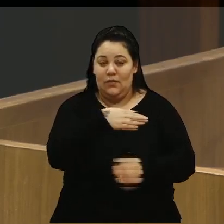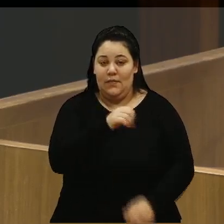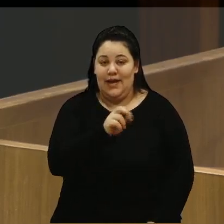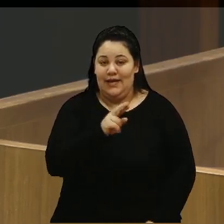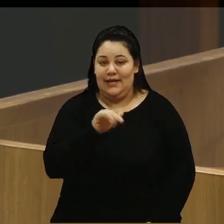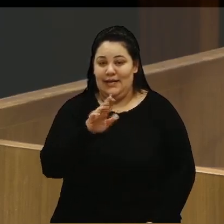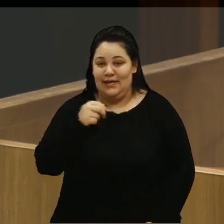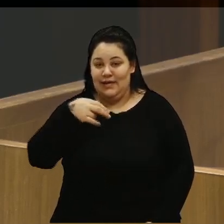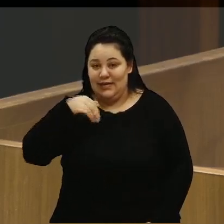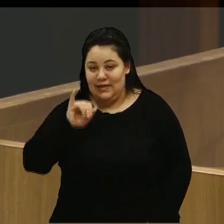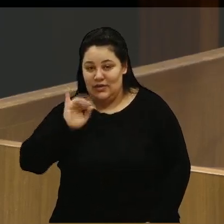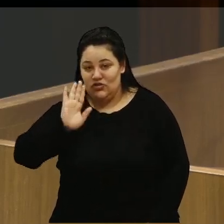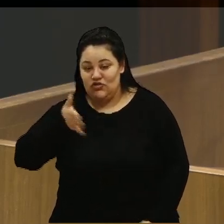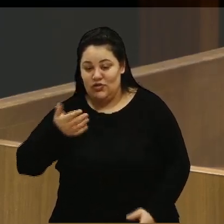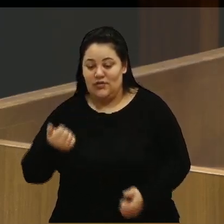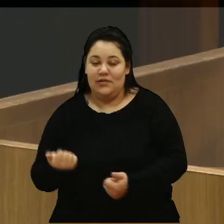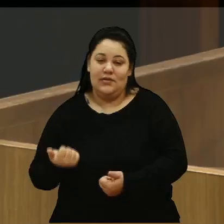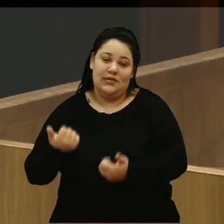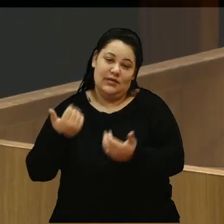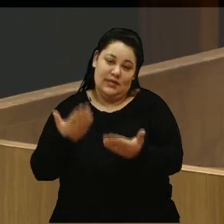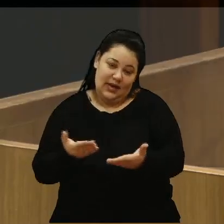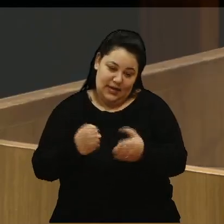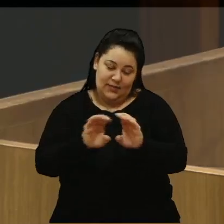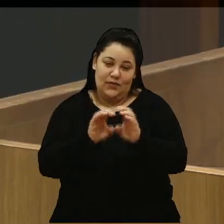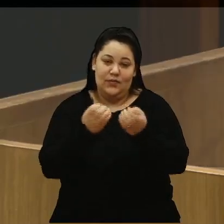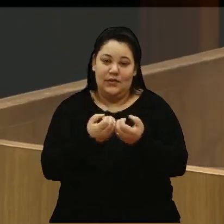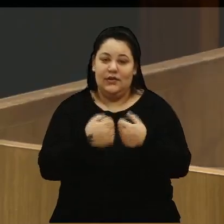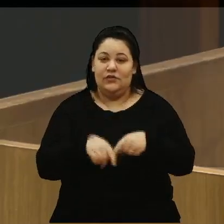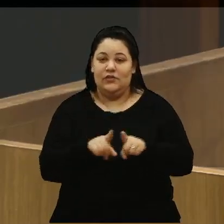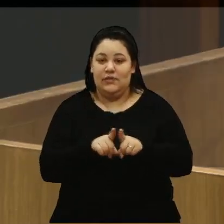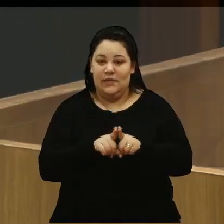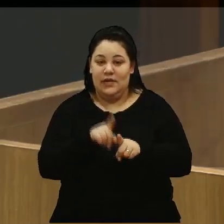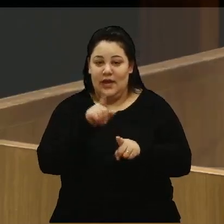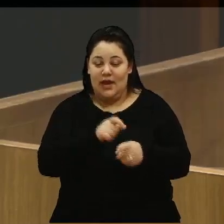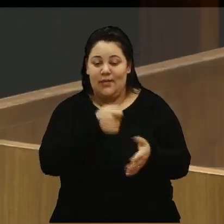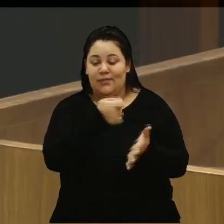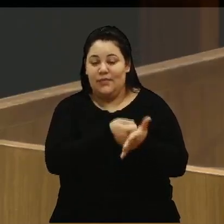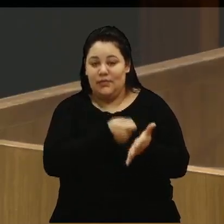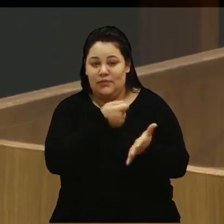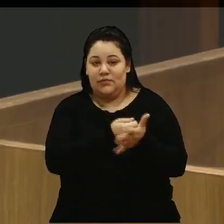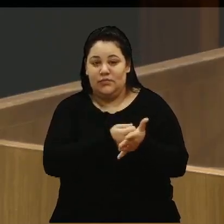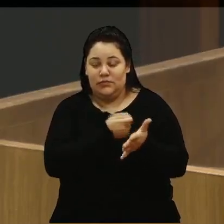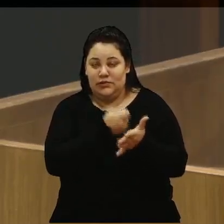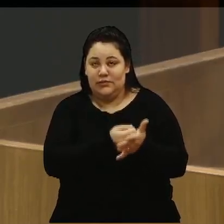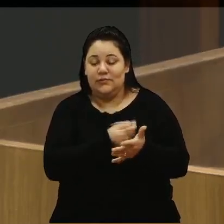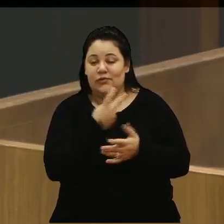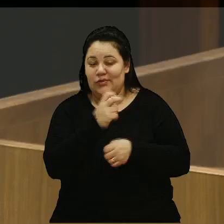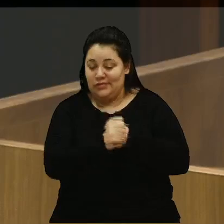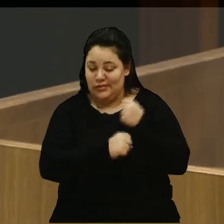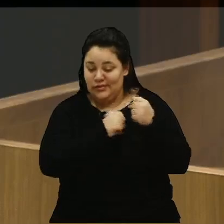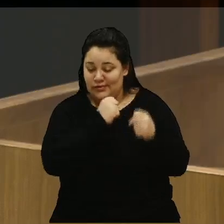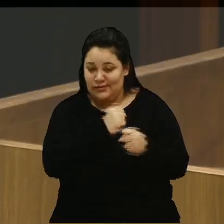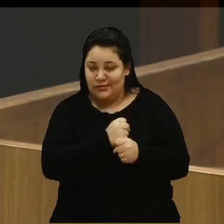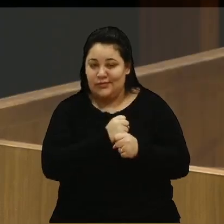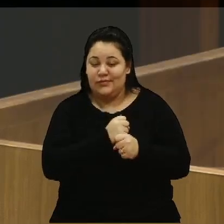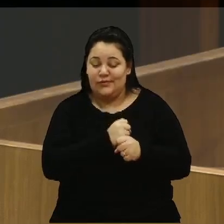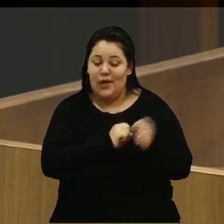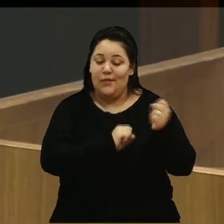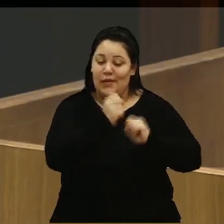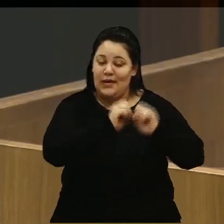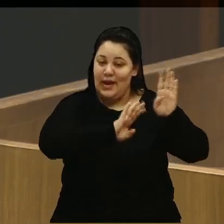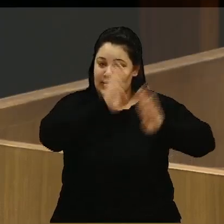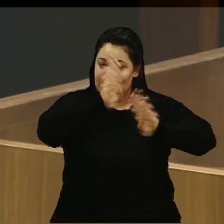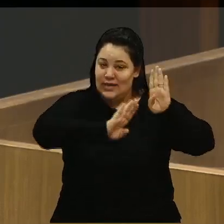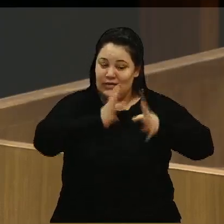a comunidade. Então, uma luta aí de 2 anos entre empresas que desistiram e empresas